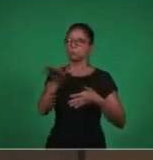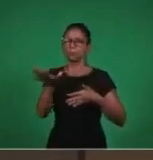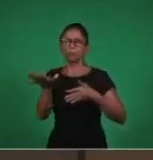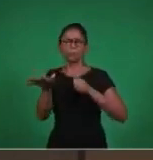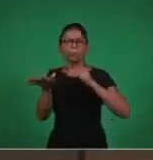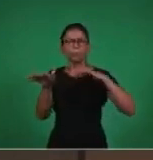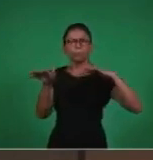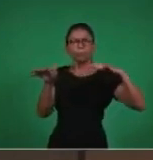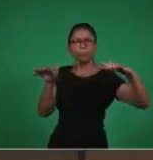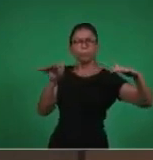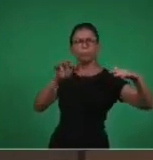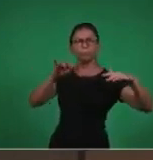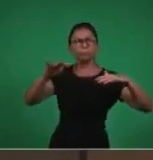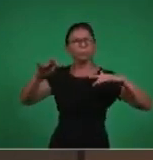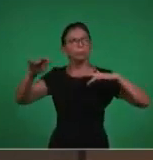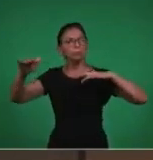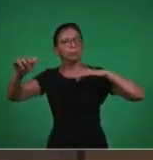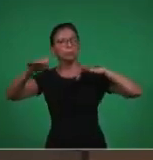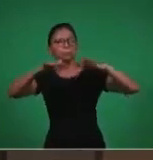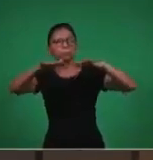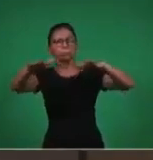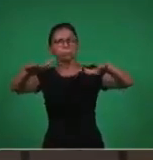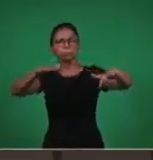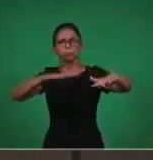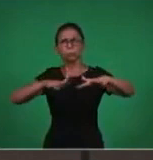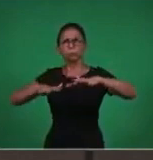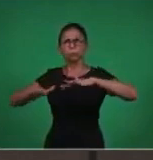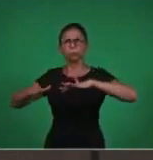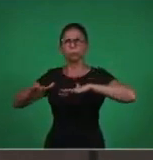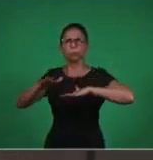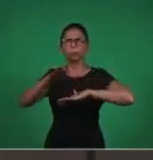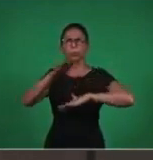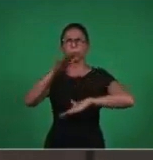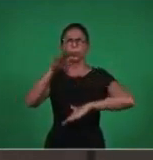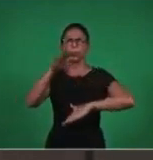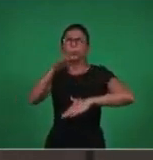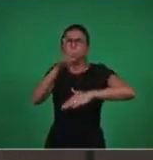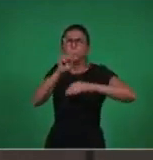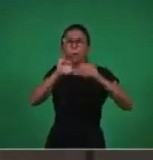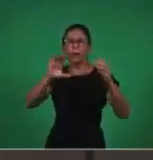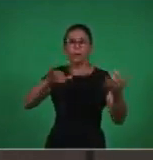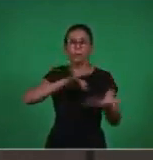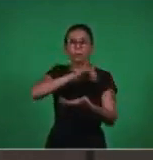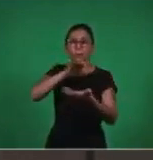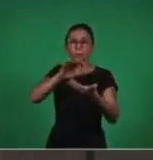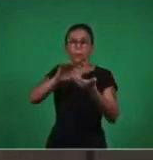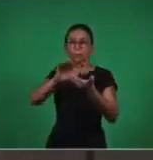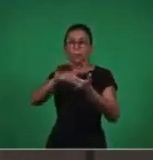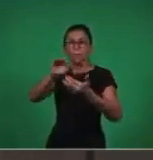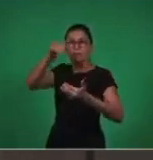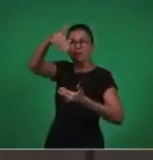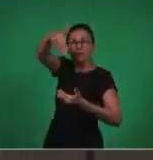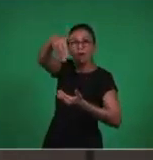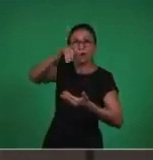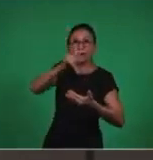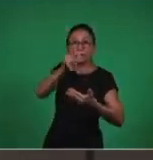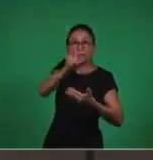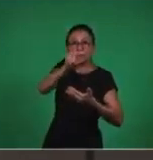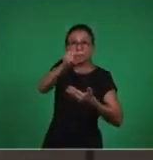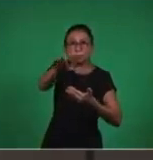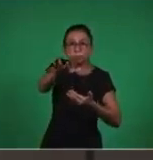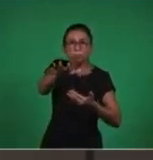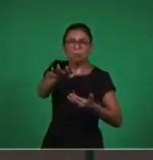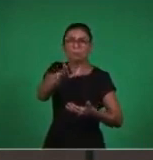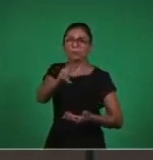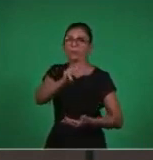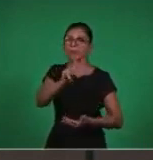guardada pelo mundo. Ou escapuliu aqui um pouquinho de energia, de jeito nenhum. Daqui não sai nada. Então,